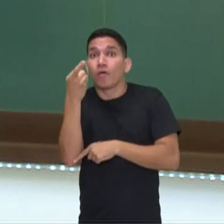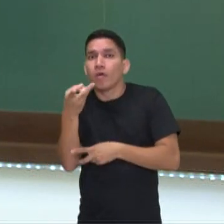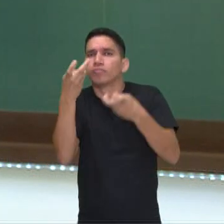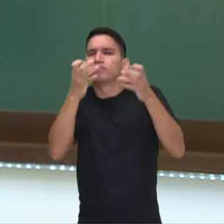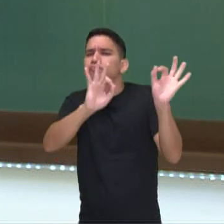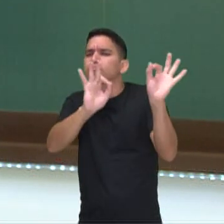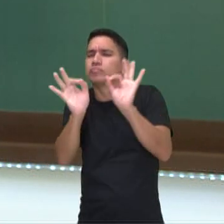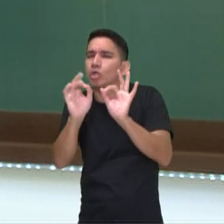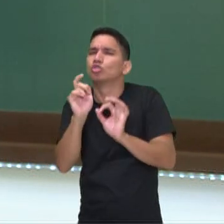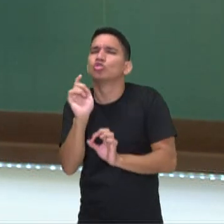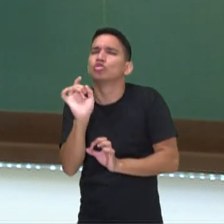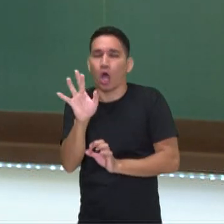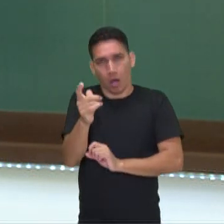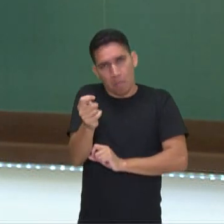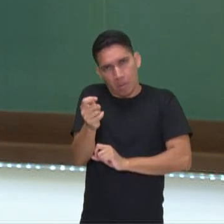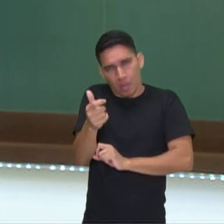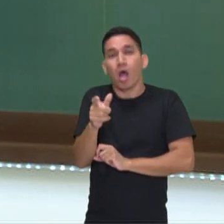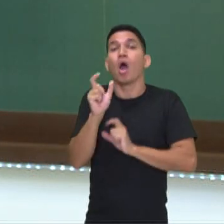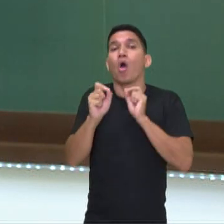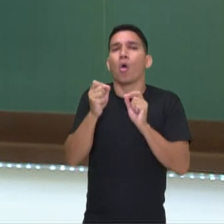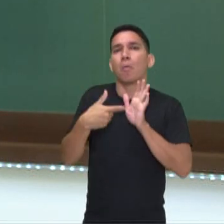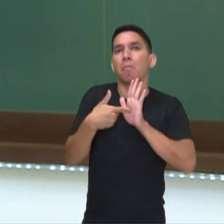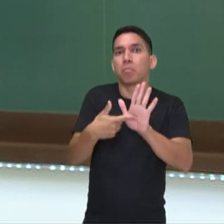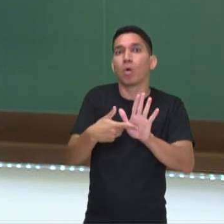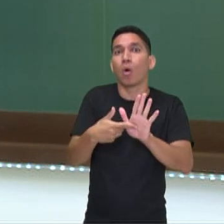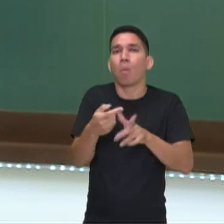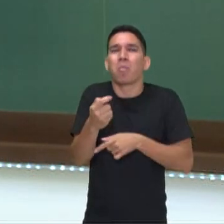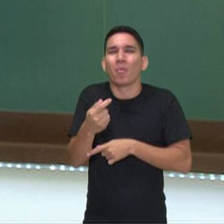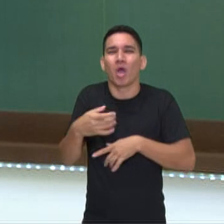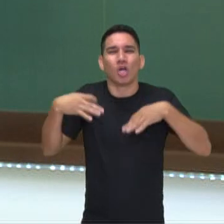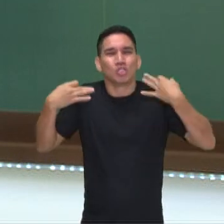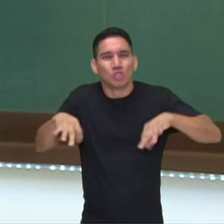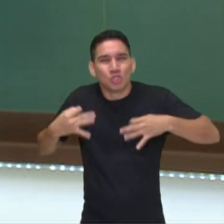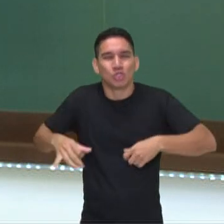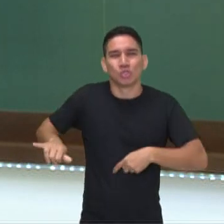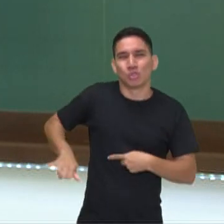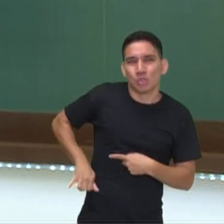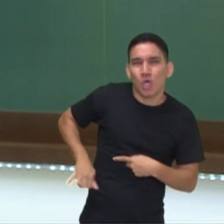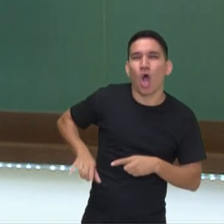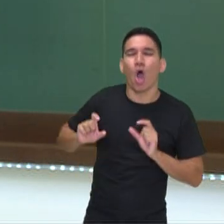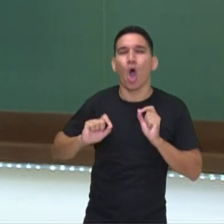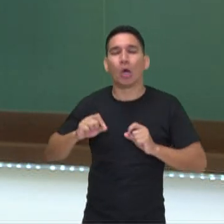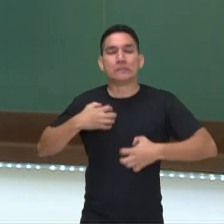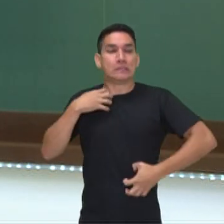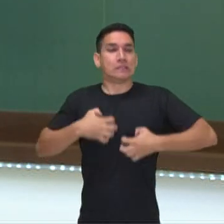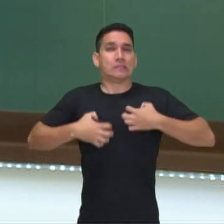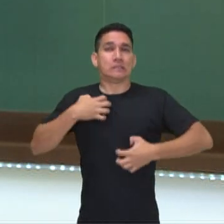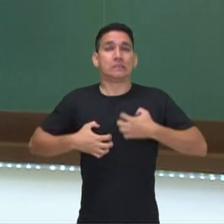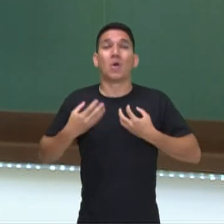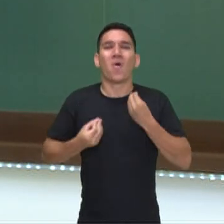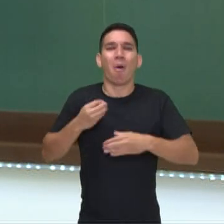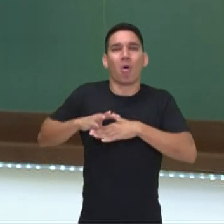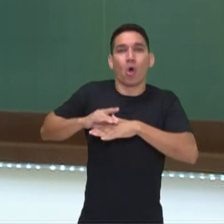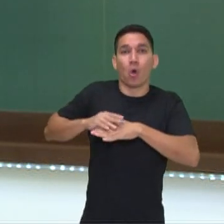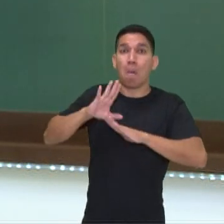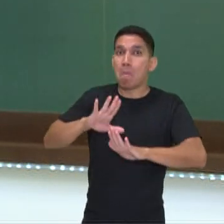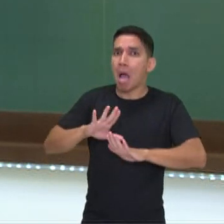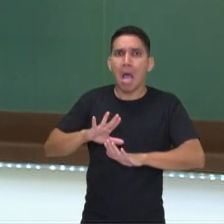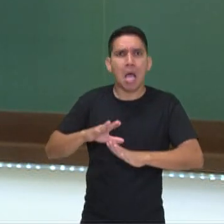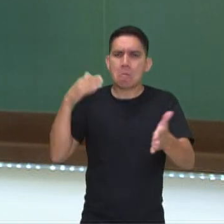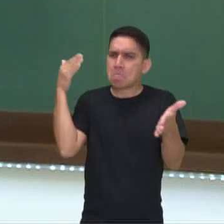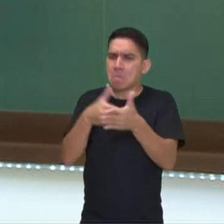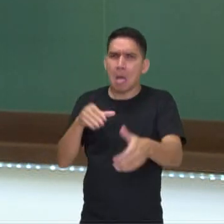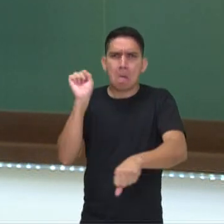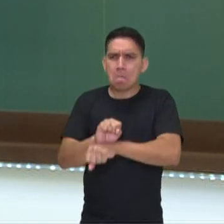depois. Só o trechinho onde mostra um pouquinho da dor e do desespero dele com a doença, mas que não impedia ele